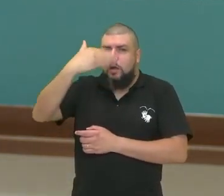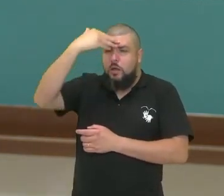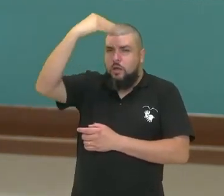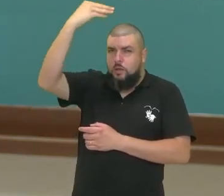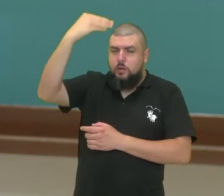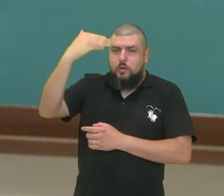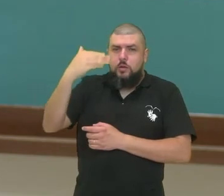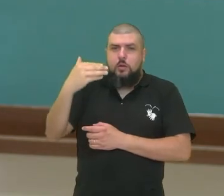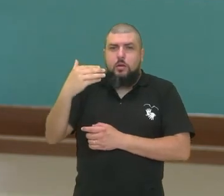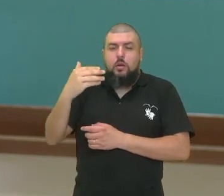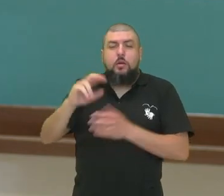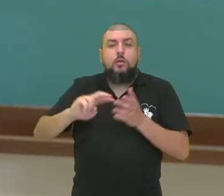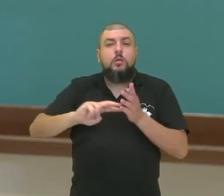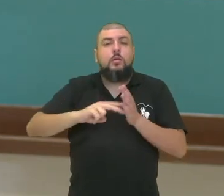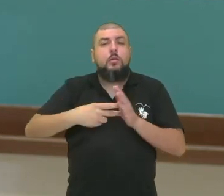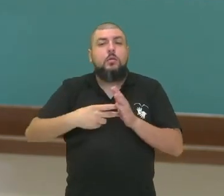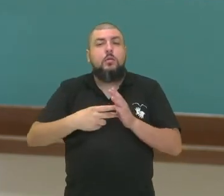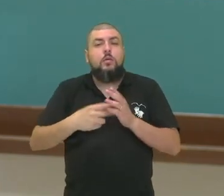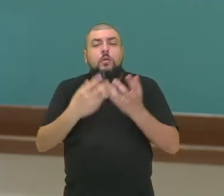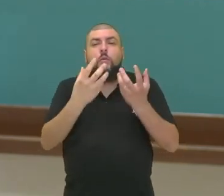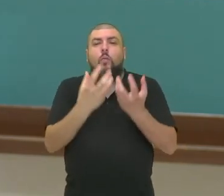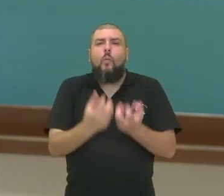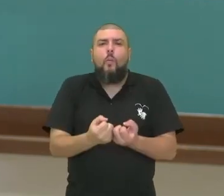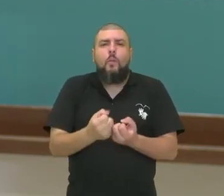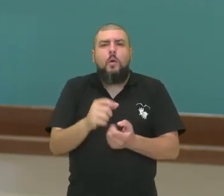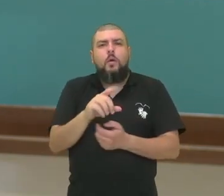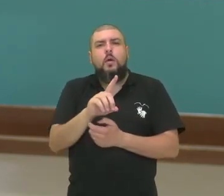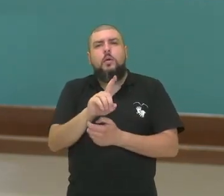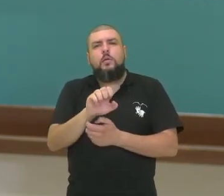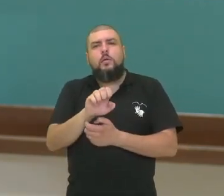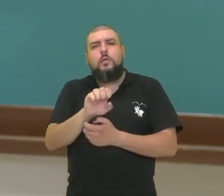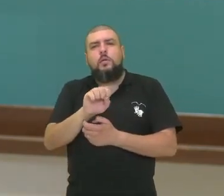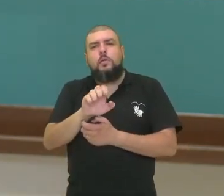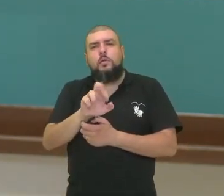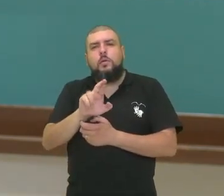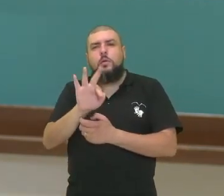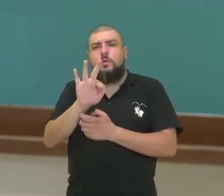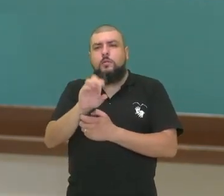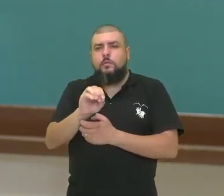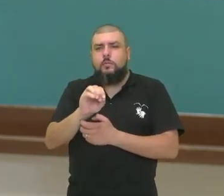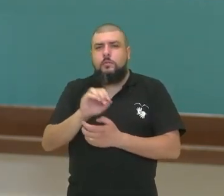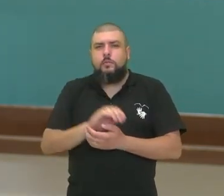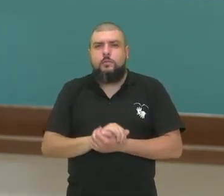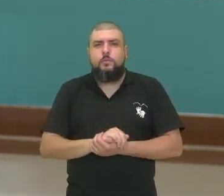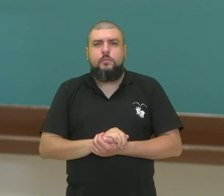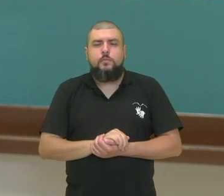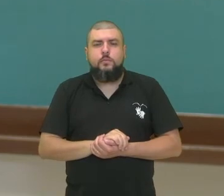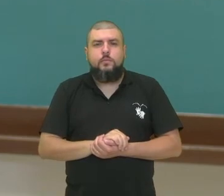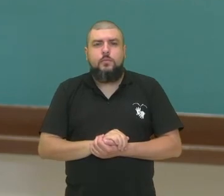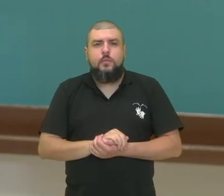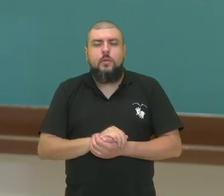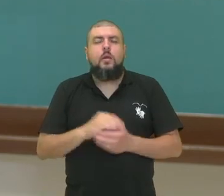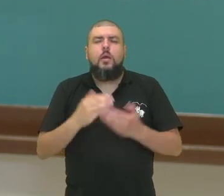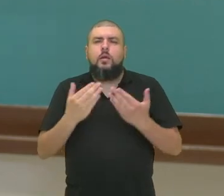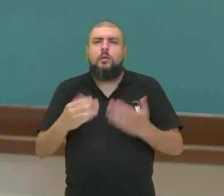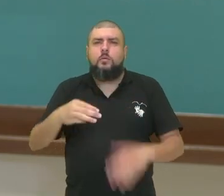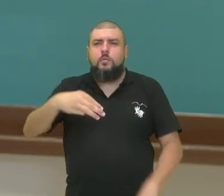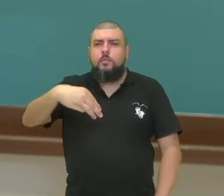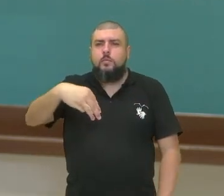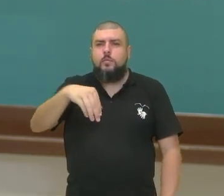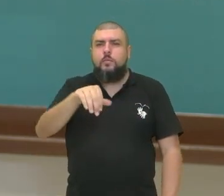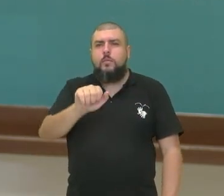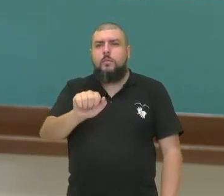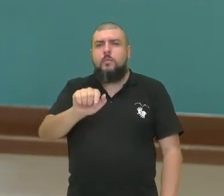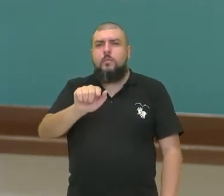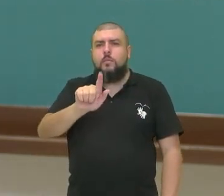traduzir para o português de uma forma livre. Muito bem. E o Maghreb, conforme o professor estava falando, é uma região onde,